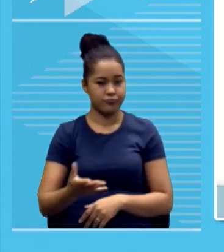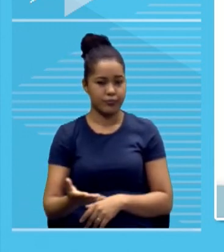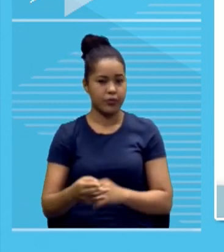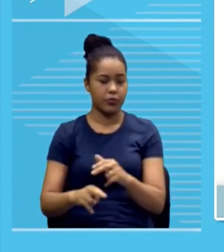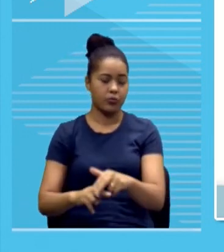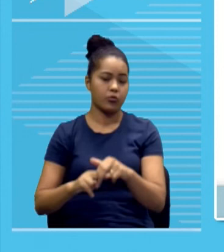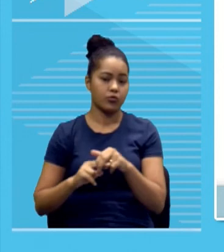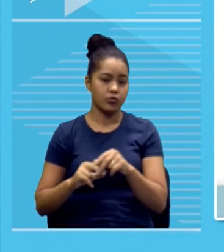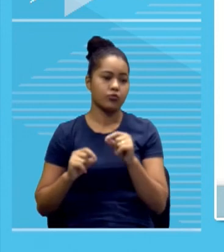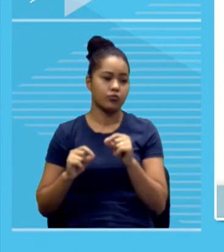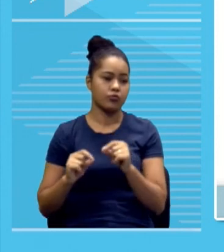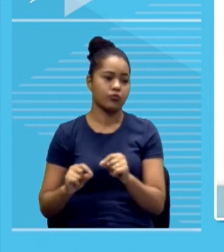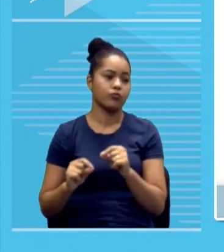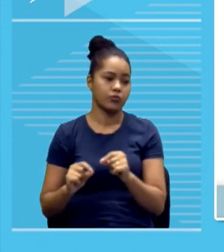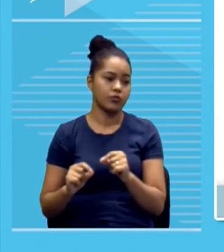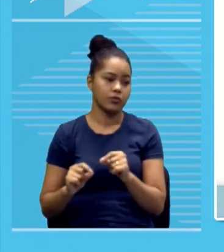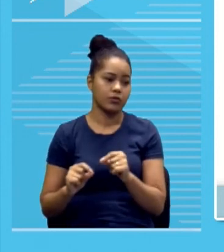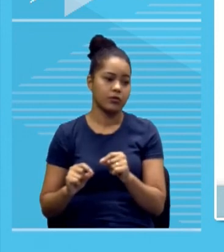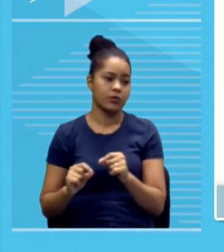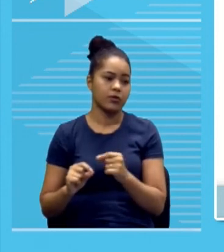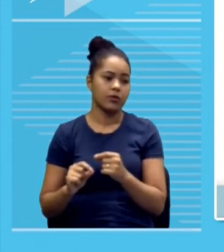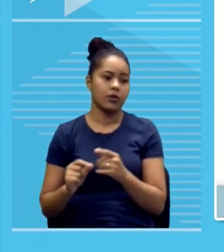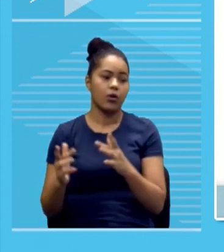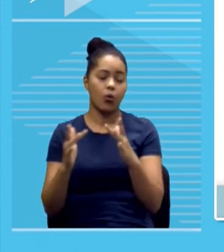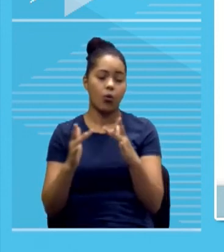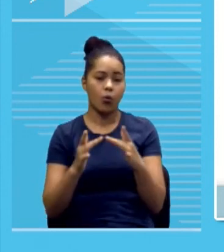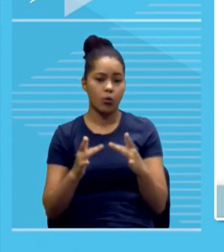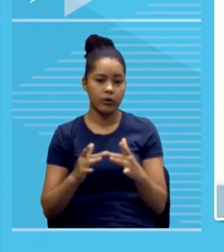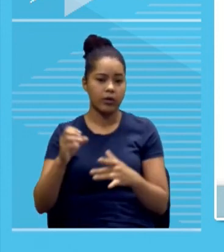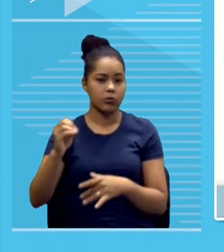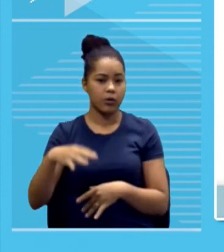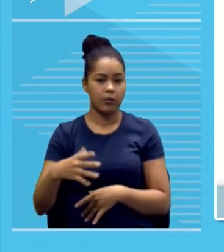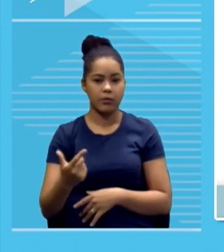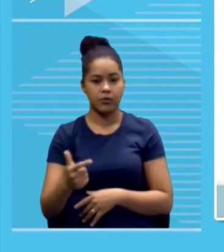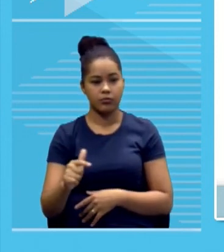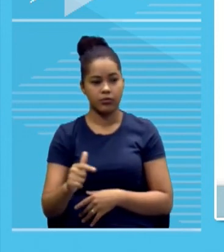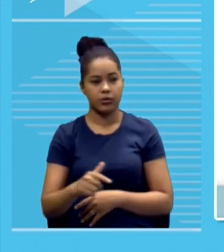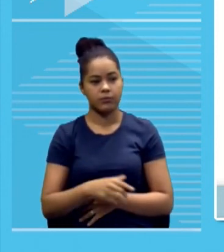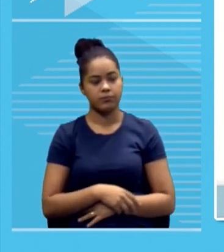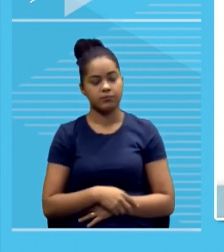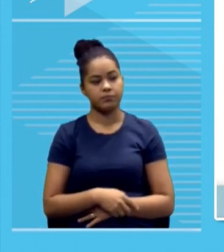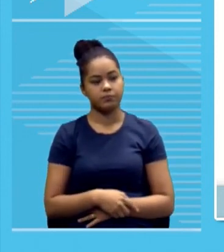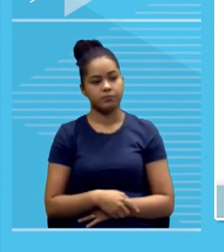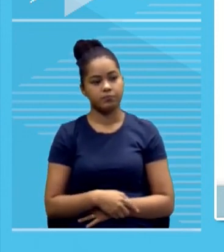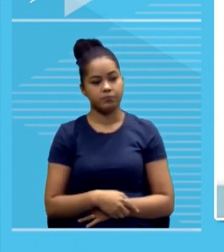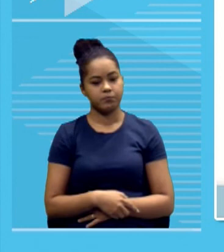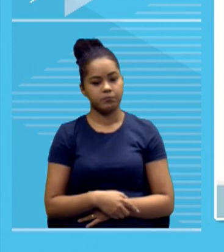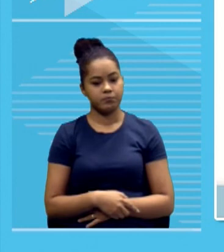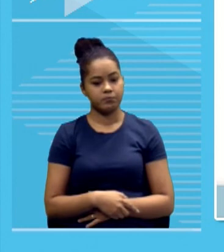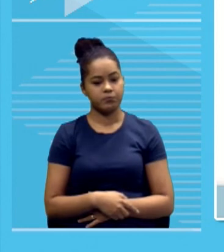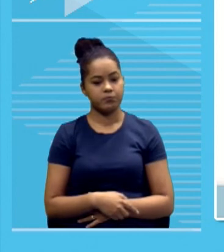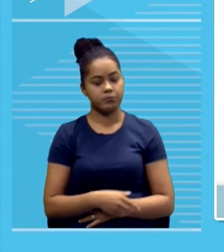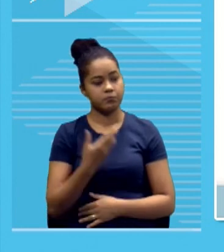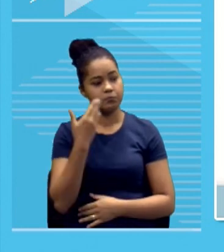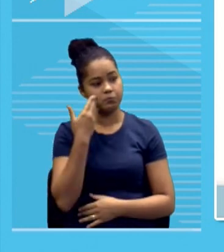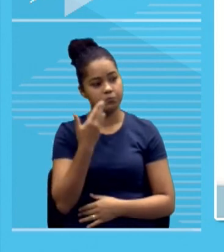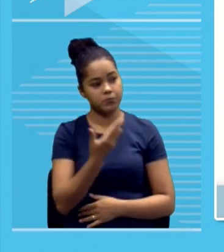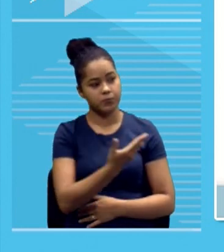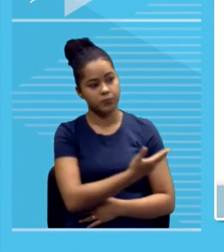tem nenhuma, percorre nenhuma lâmpada, nem coisa do tipo. Certo? Próxima questão fala o